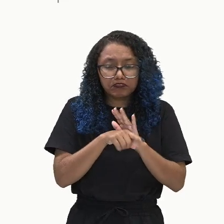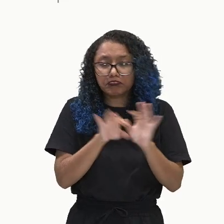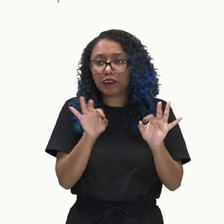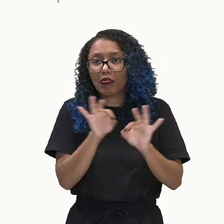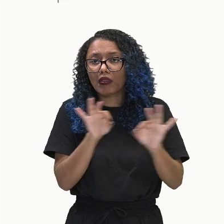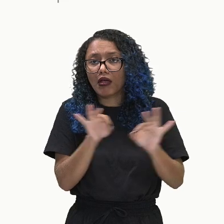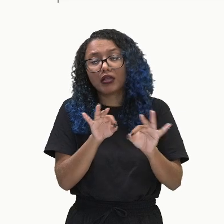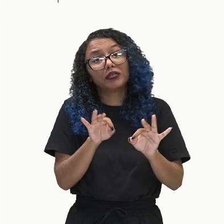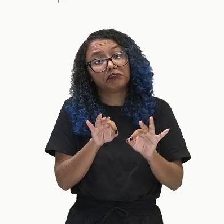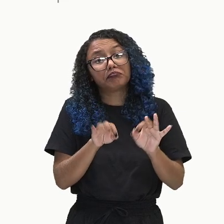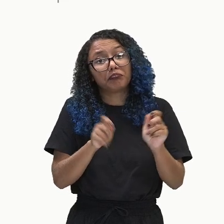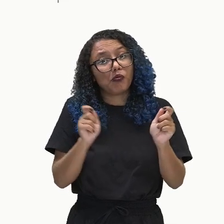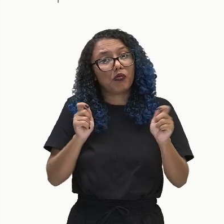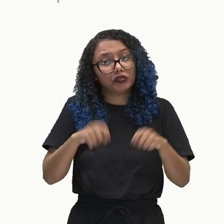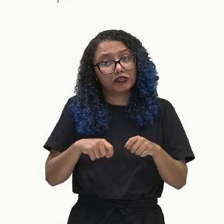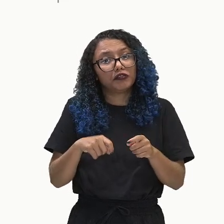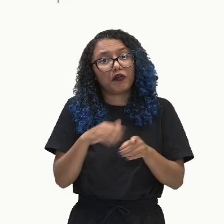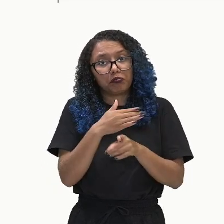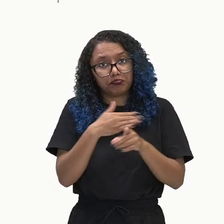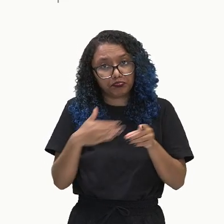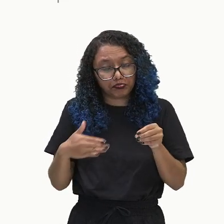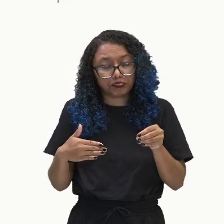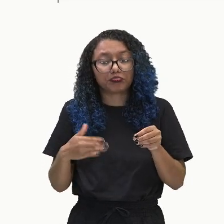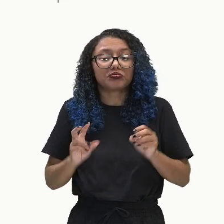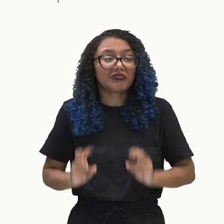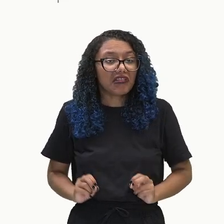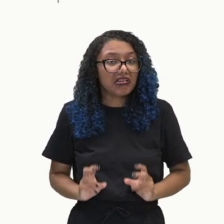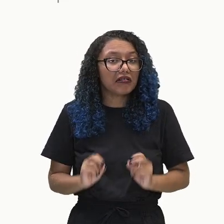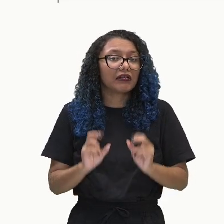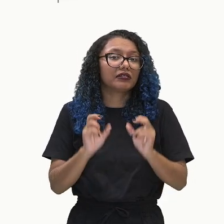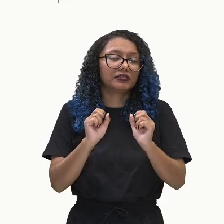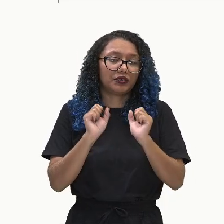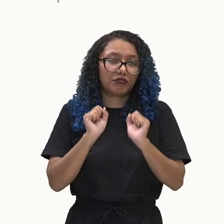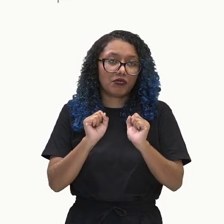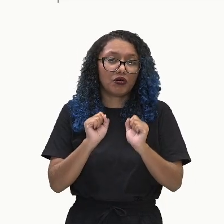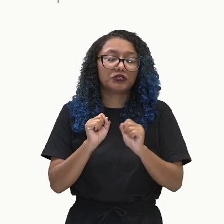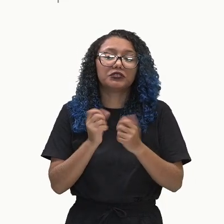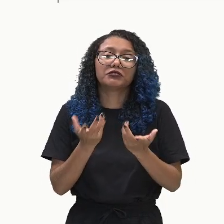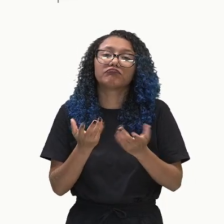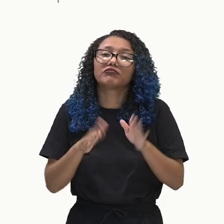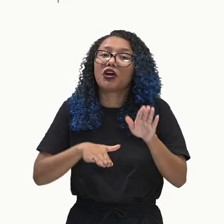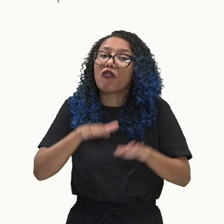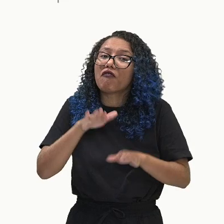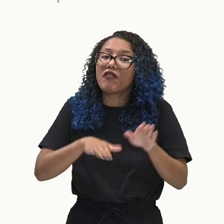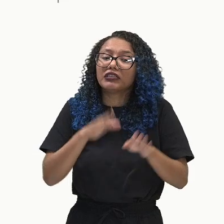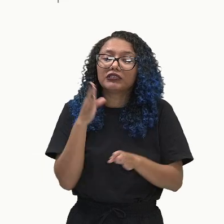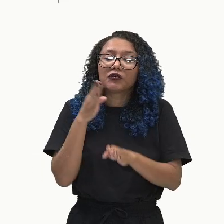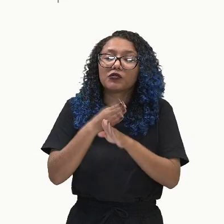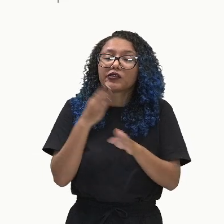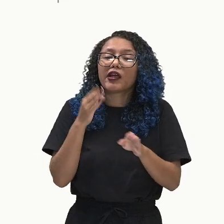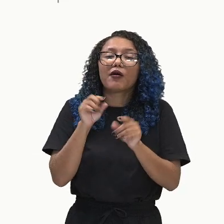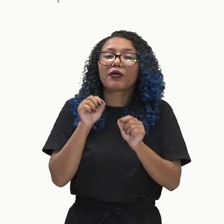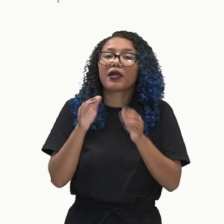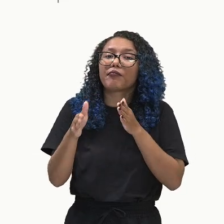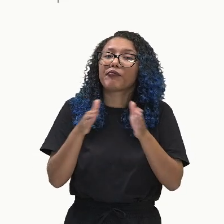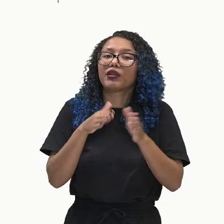que esse câncer seja detectado, diagnosticado em um período em que pode ter graves